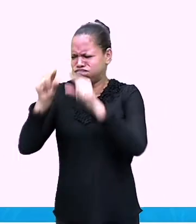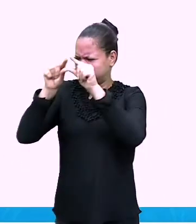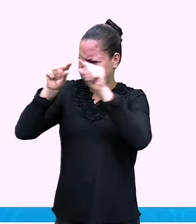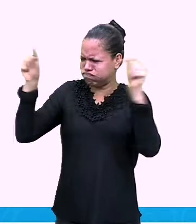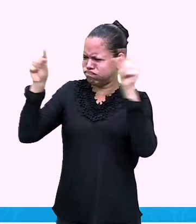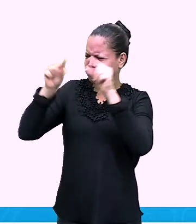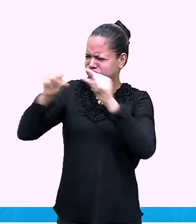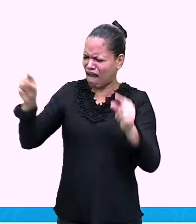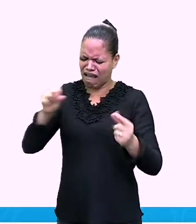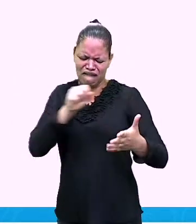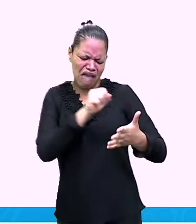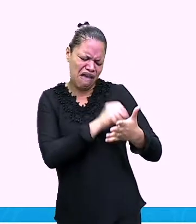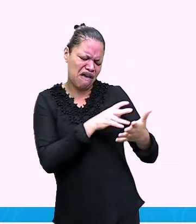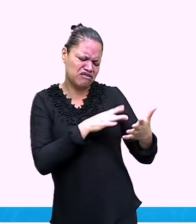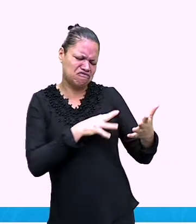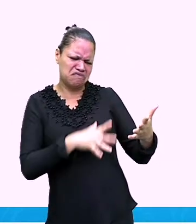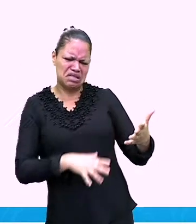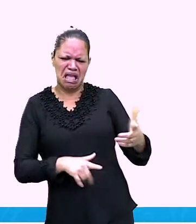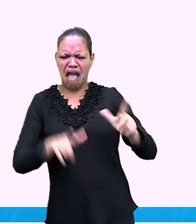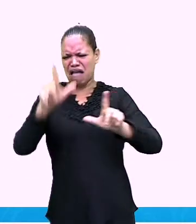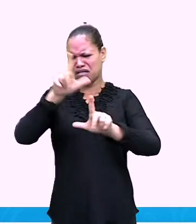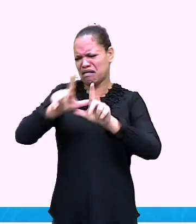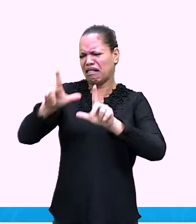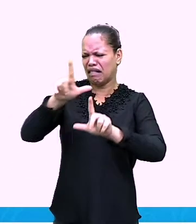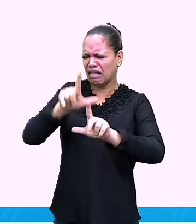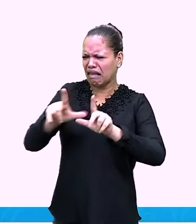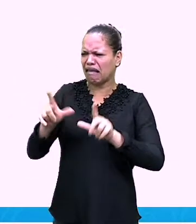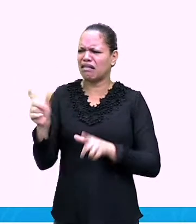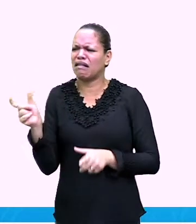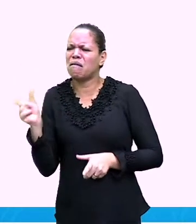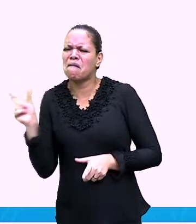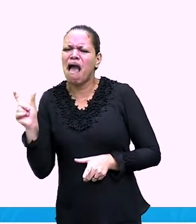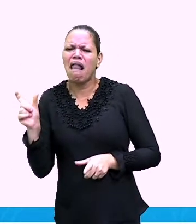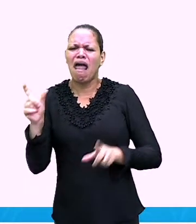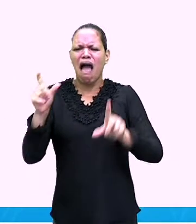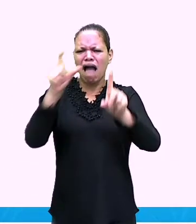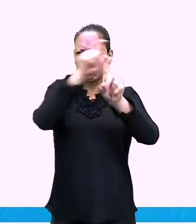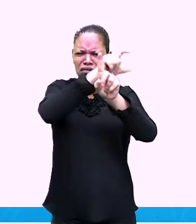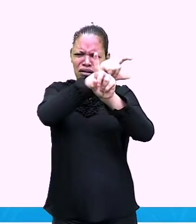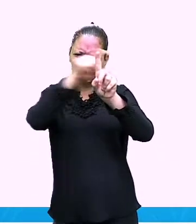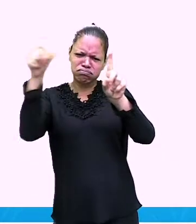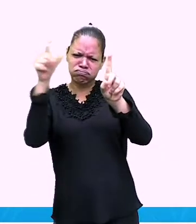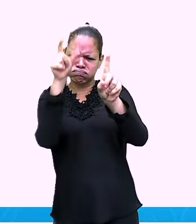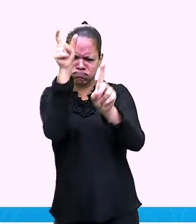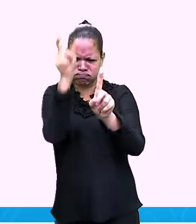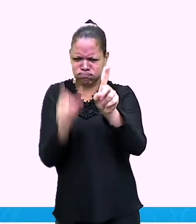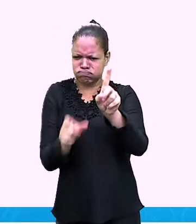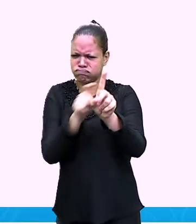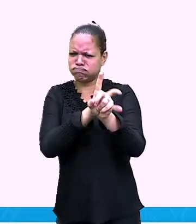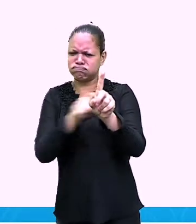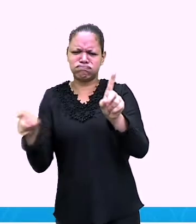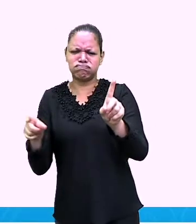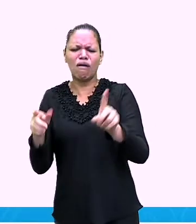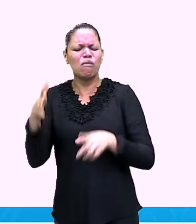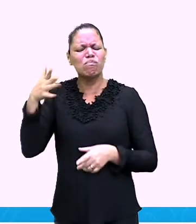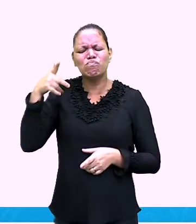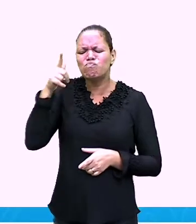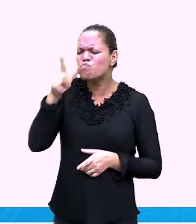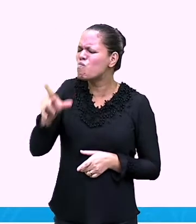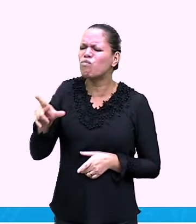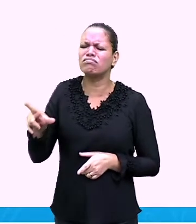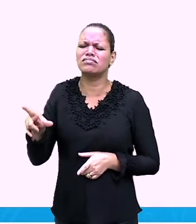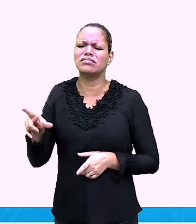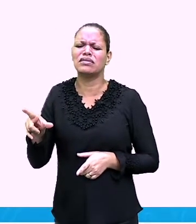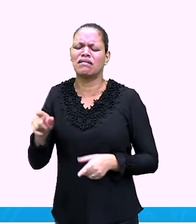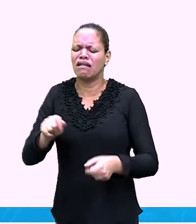completadas, caligrafia, palavras cruzadas. E eu era o único da classe que não conseguia fazer nada